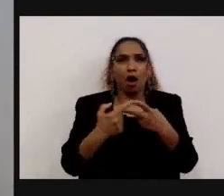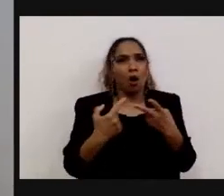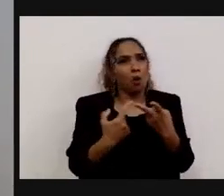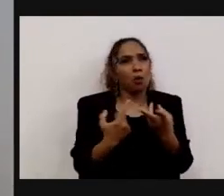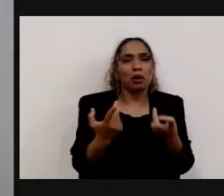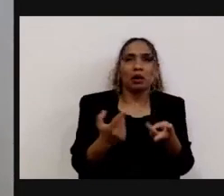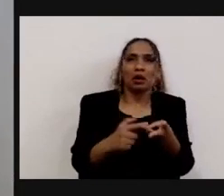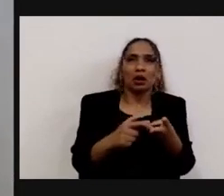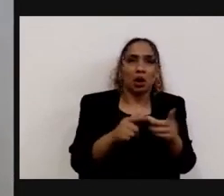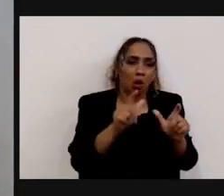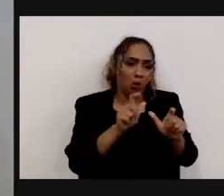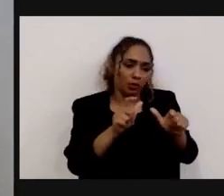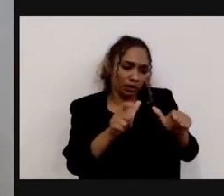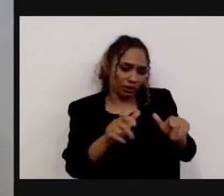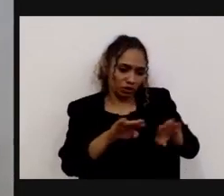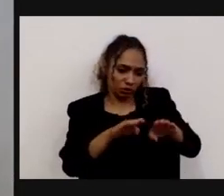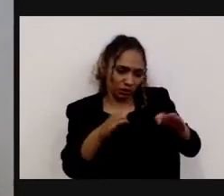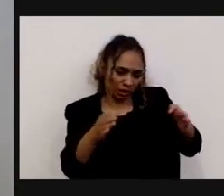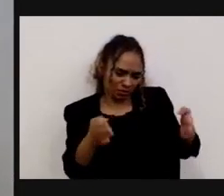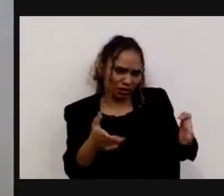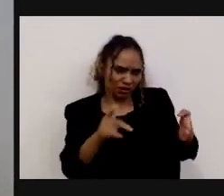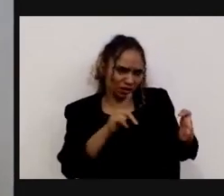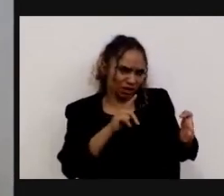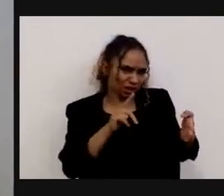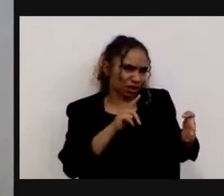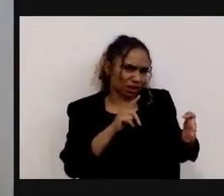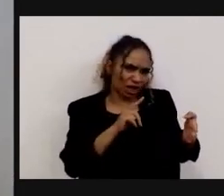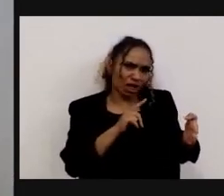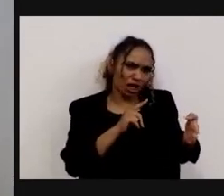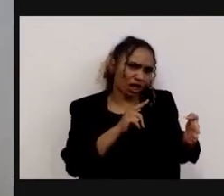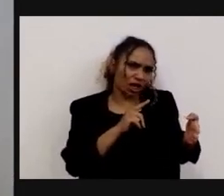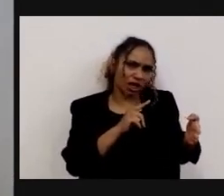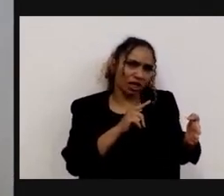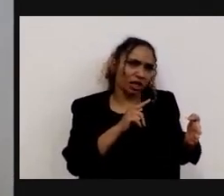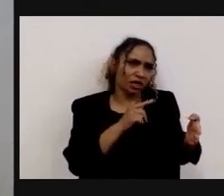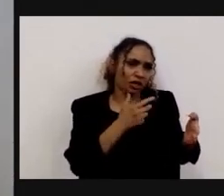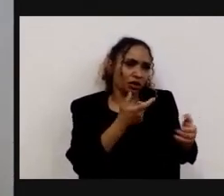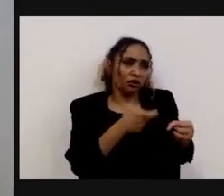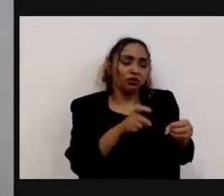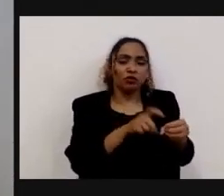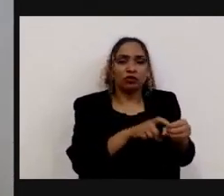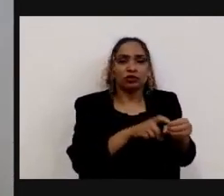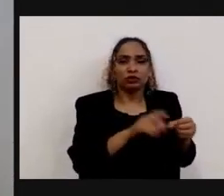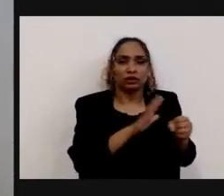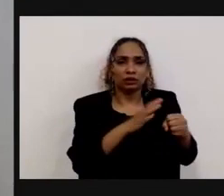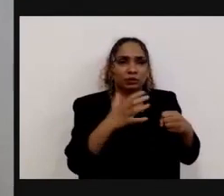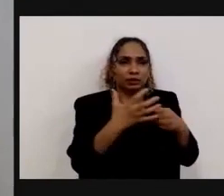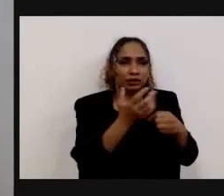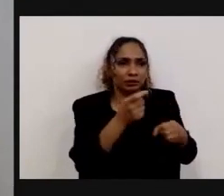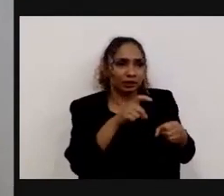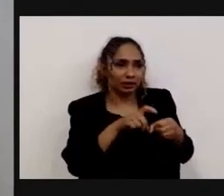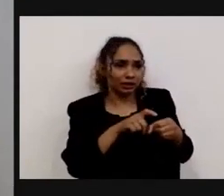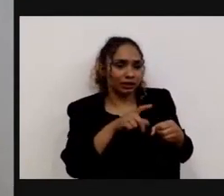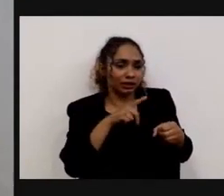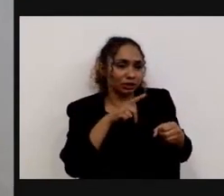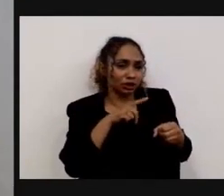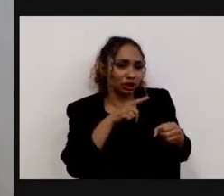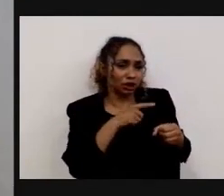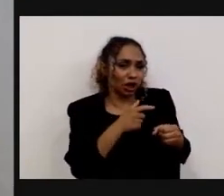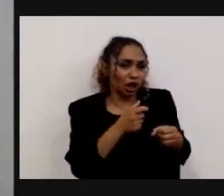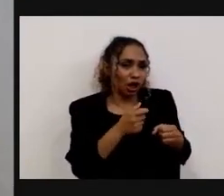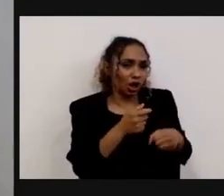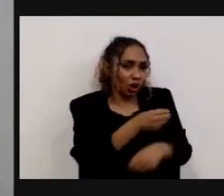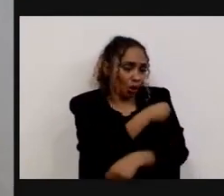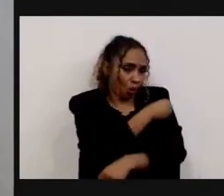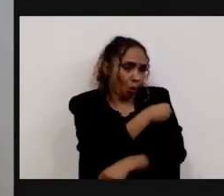aquele bilhetinho ali em cima da mesa quando você volta sei lá voltou ali da pandemia Eu lembro que eu cheguei na minha mesa tinha um álcool em gel e um bilhetinho